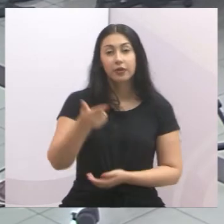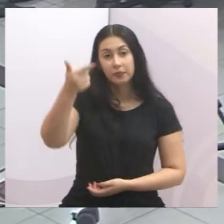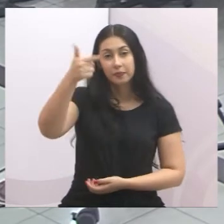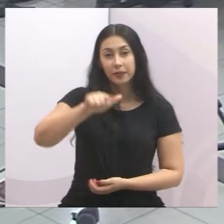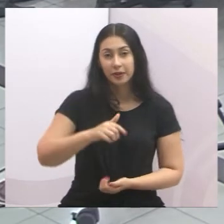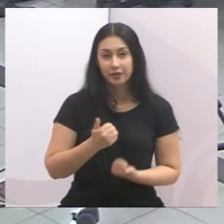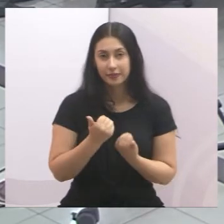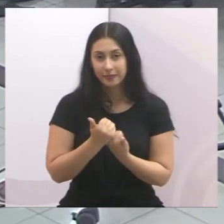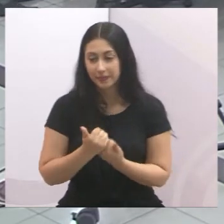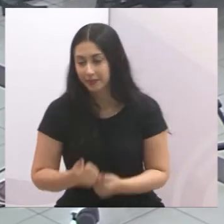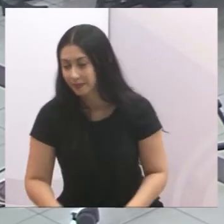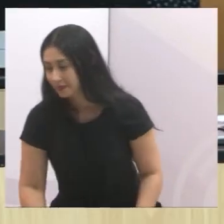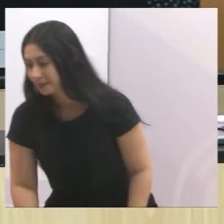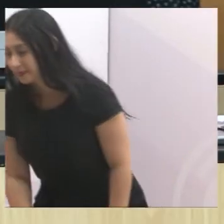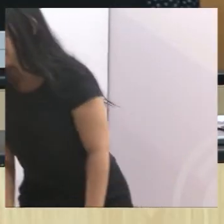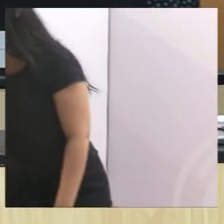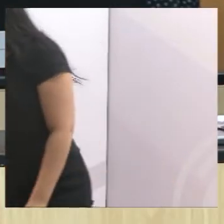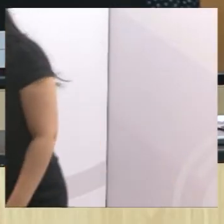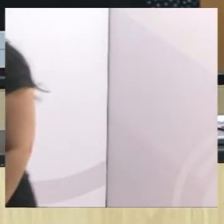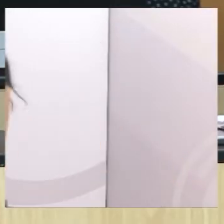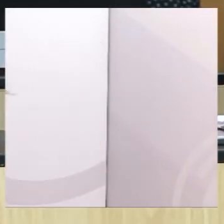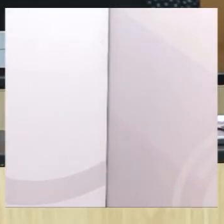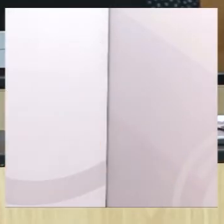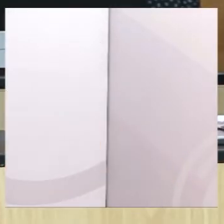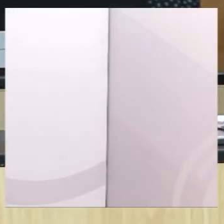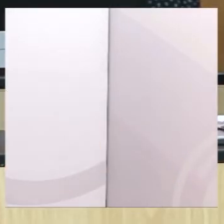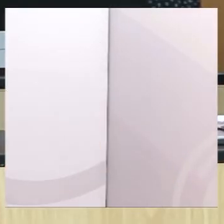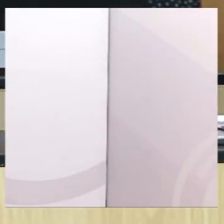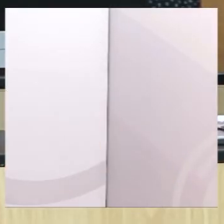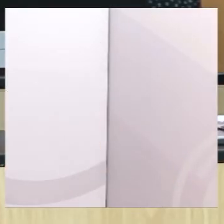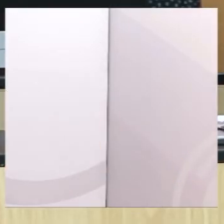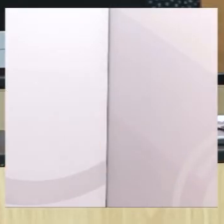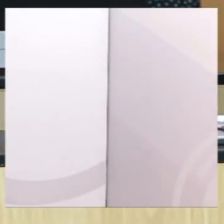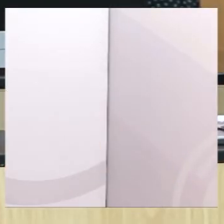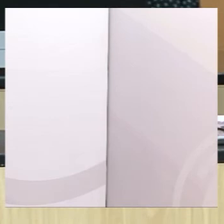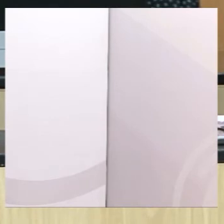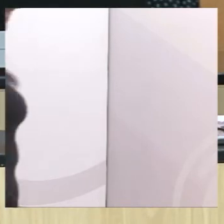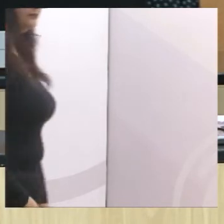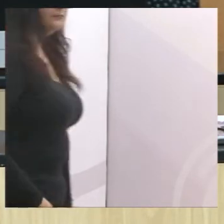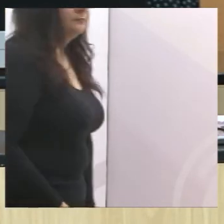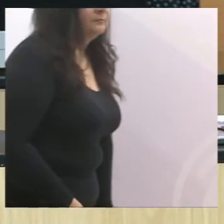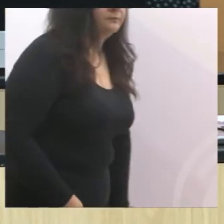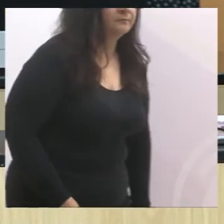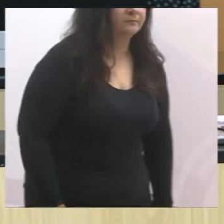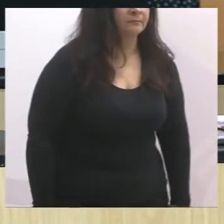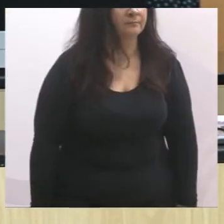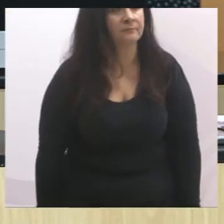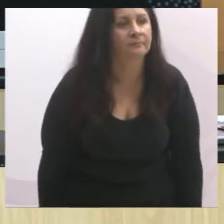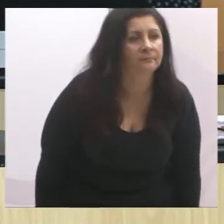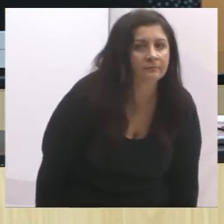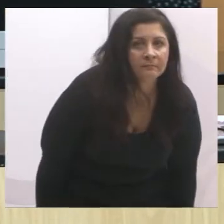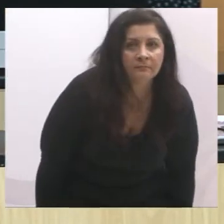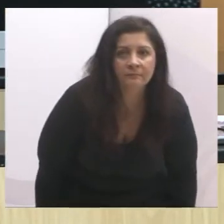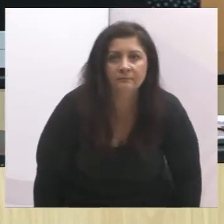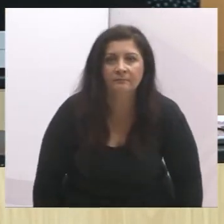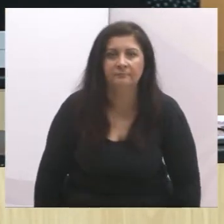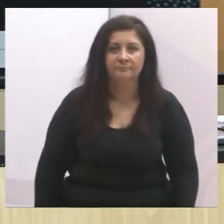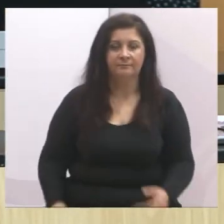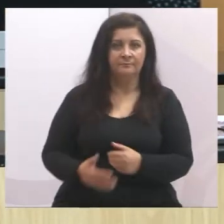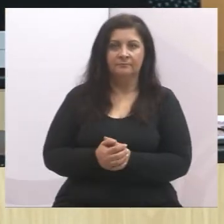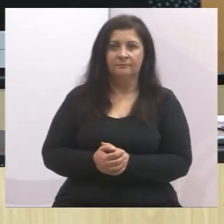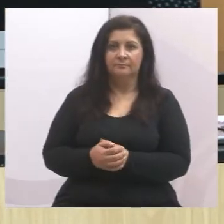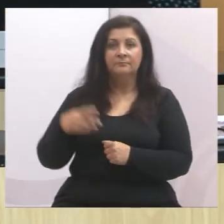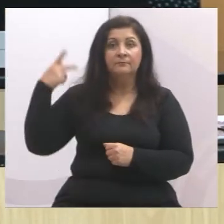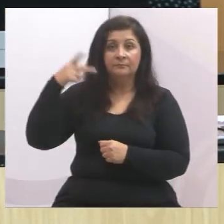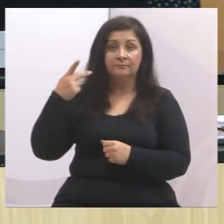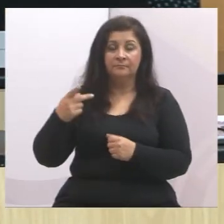Próximo pedido de informações. Pedido de informação 68. Este vereador, na data de 21 de novembro de 2020,